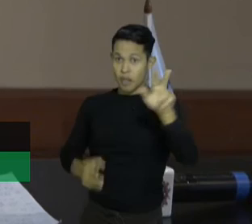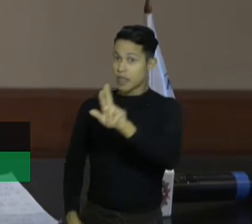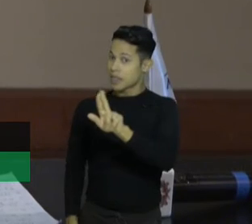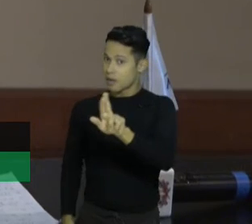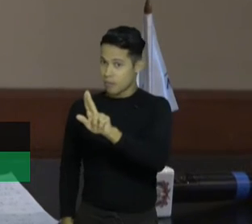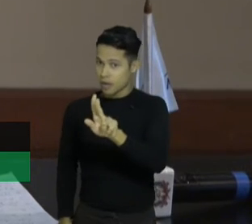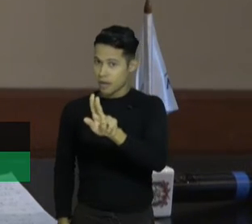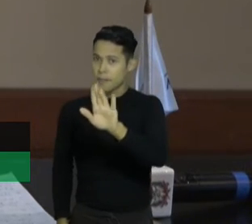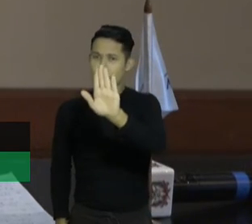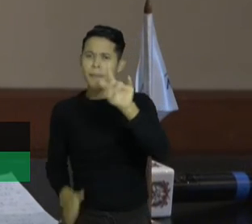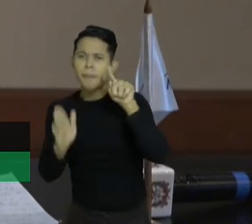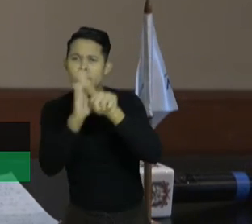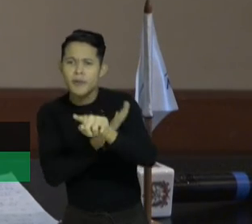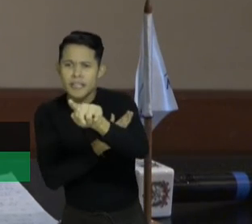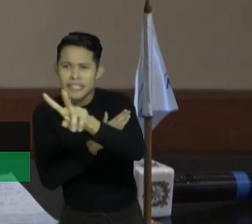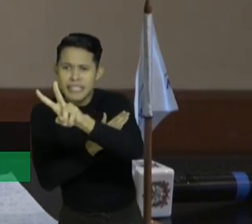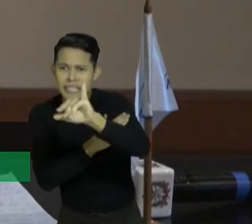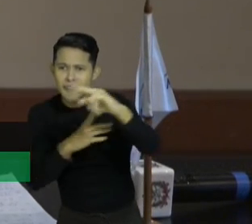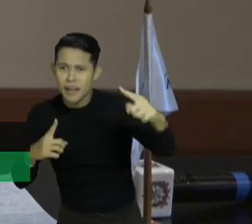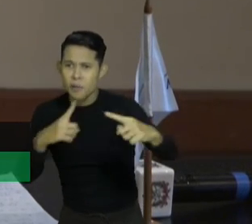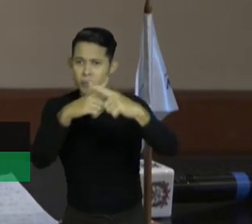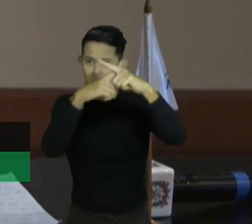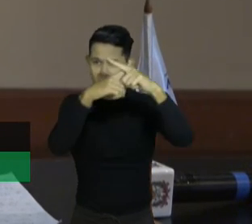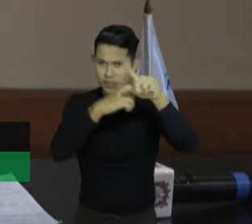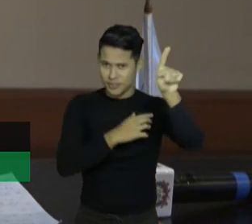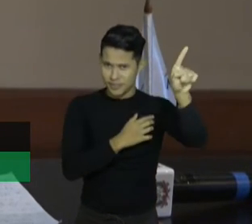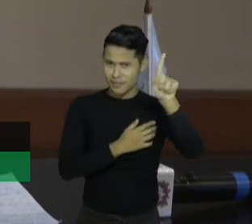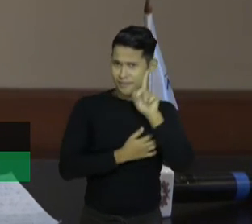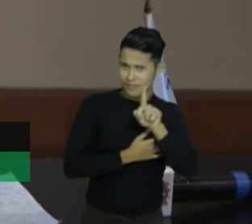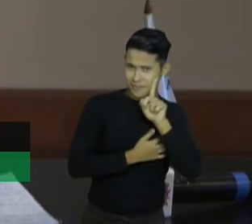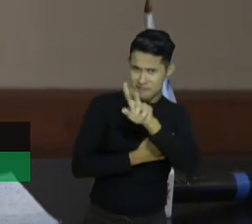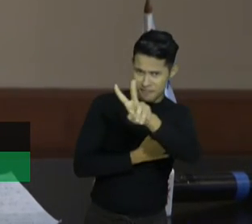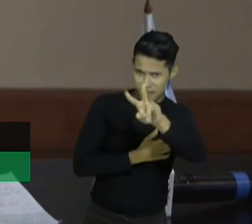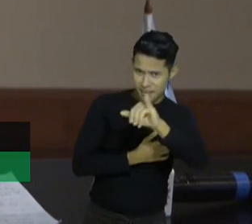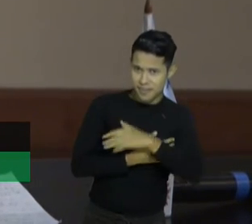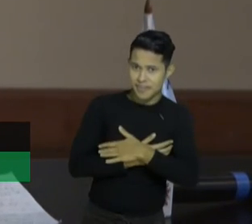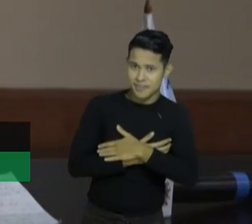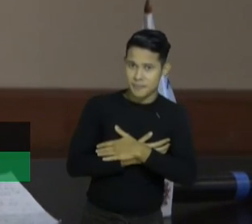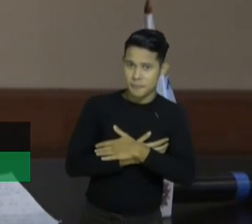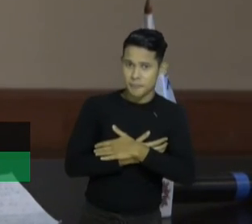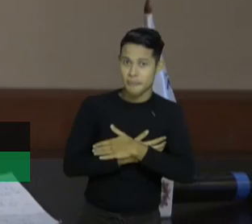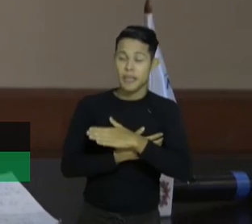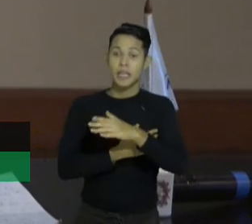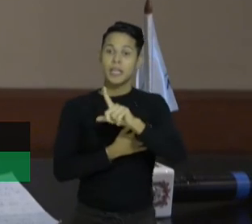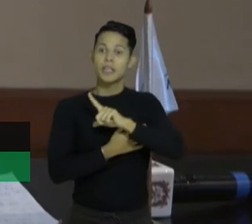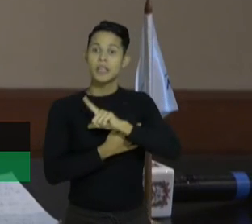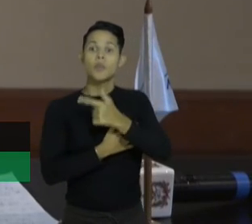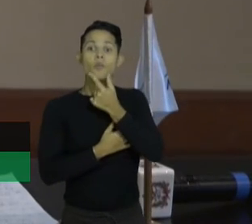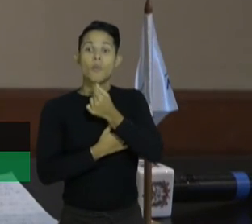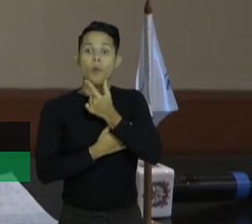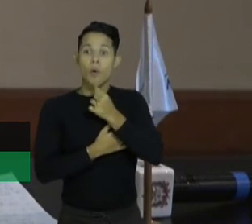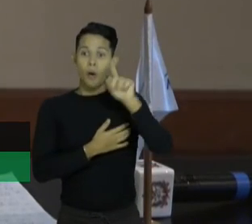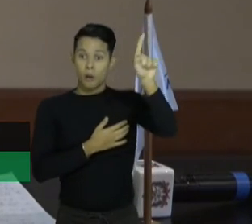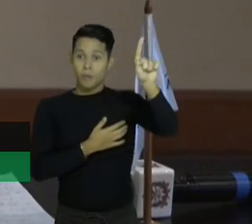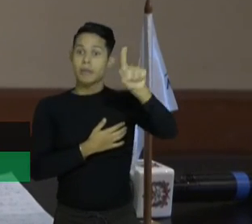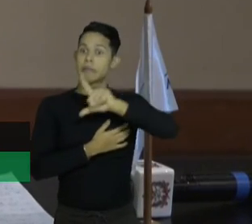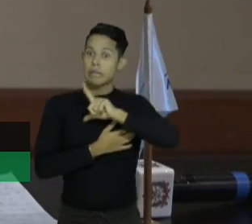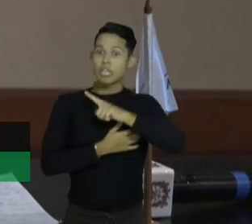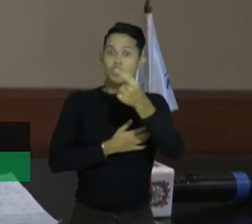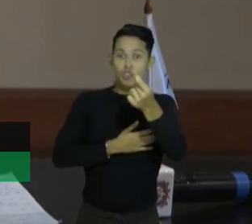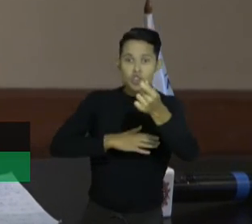vai competir com os Estados Unidos o Ira O inflation reduction act que tá jorrando o subsídio para atrair investimentos